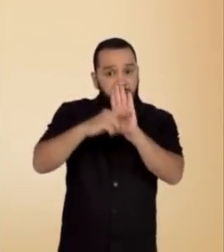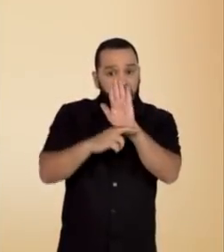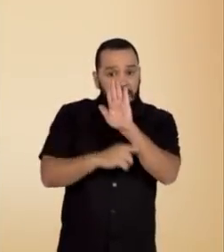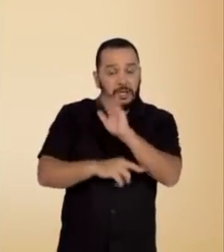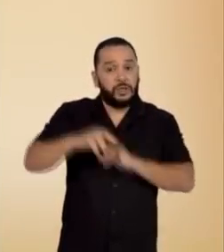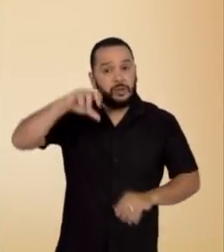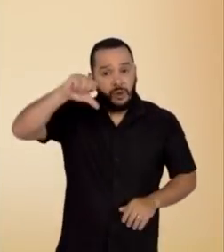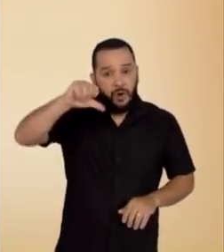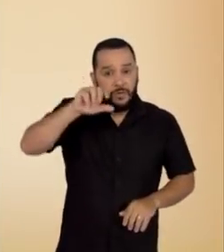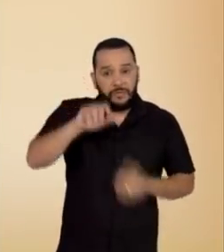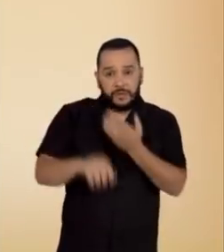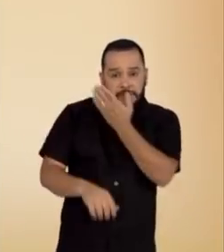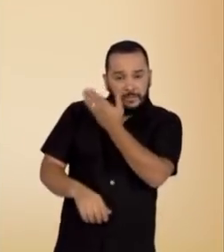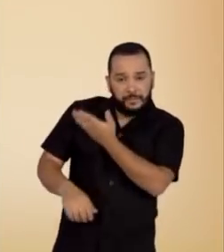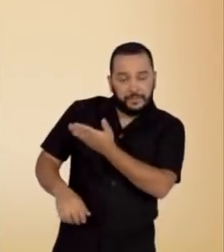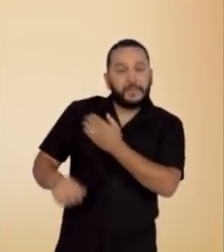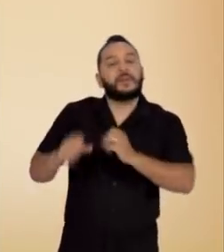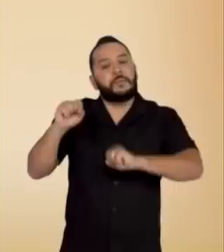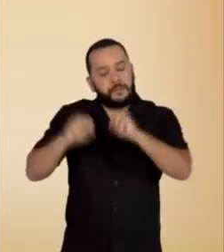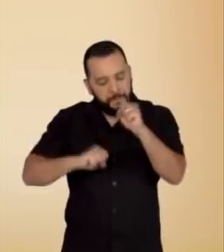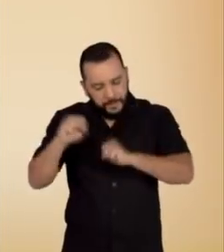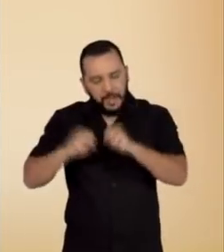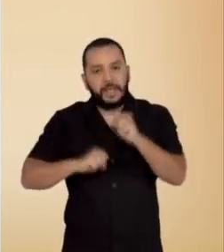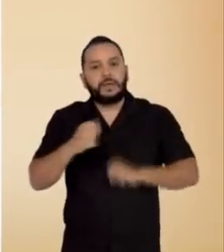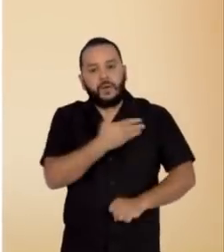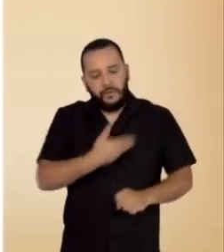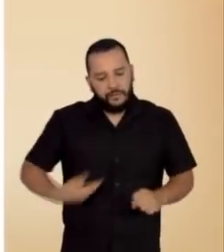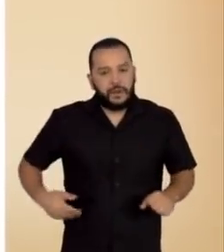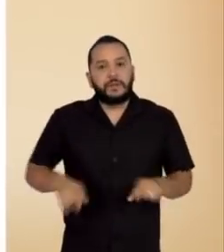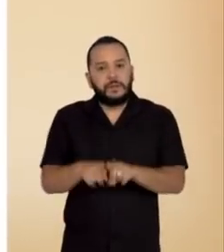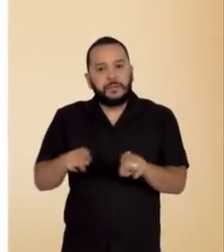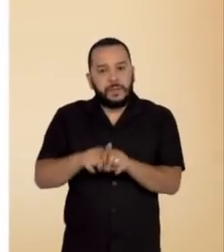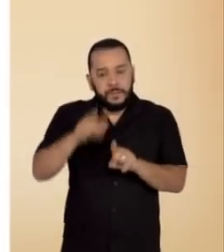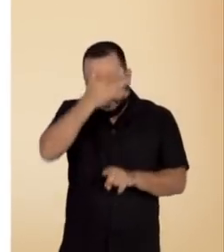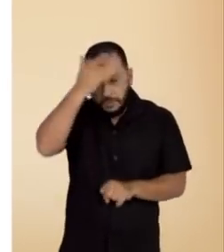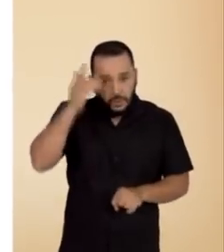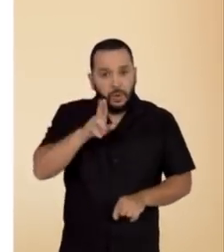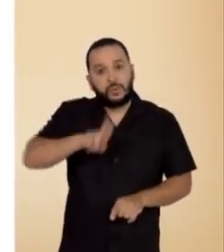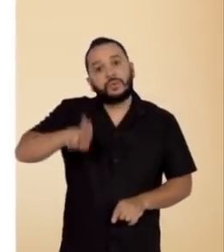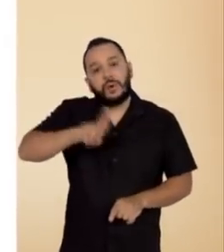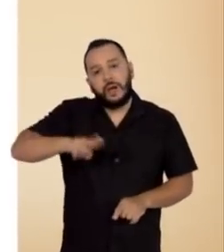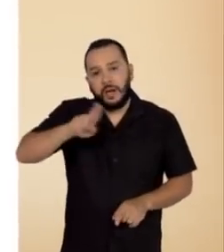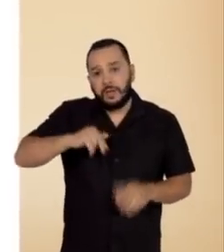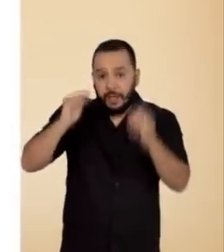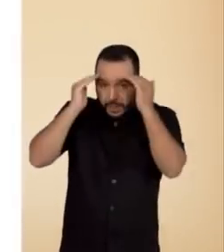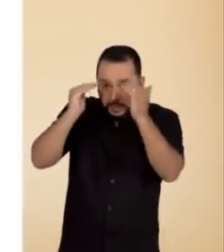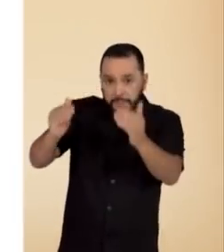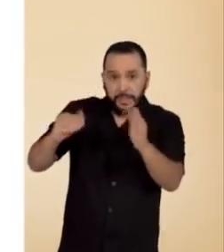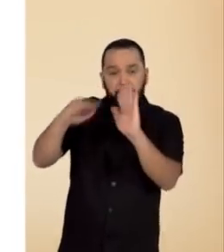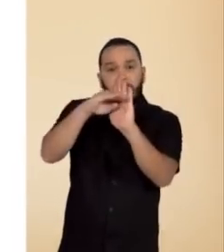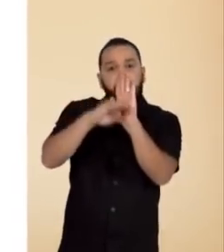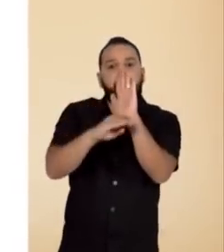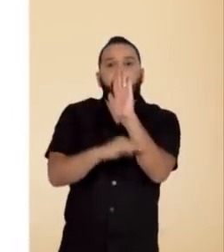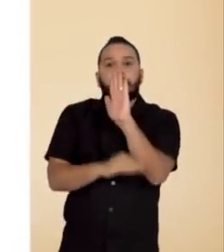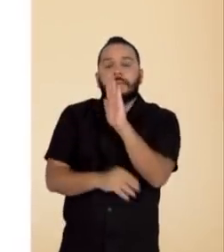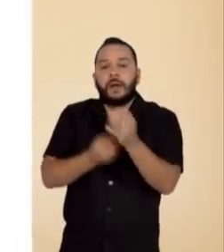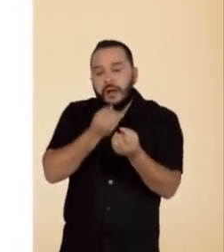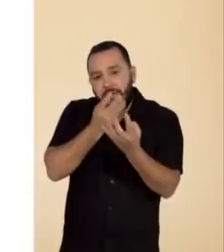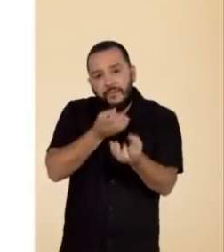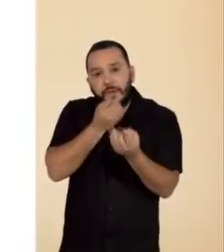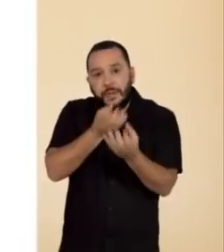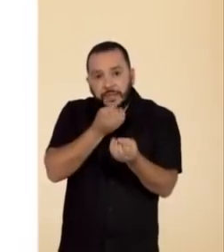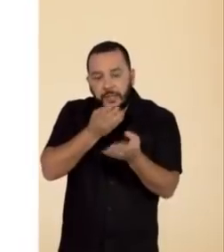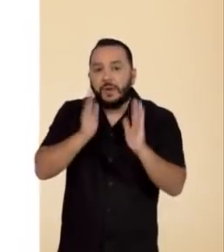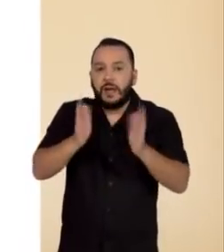empresas e usuários finais. Um conjunto de diretrizes que exortam governos e empresas a respeitar a privacidade dos dados,